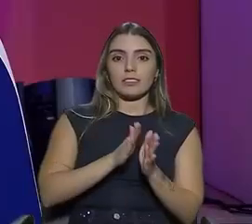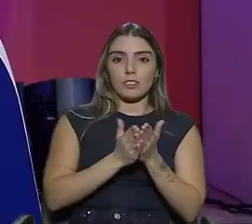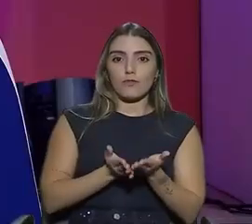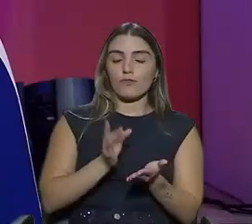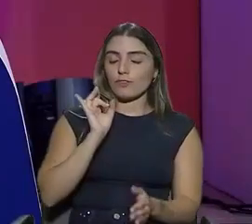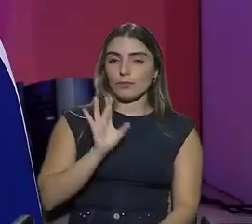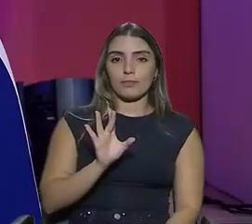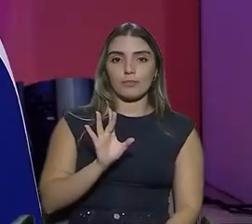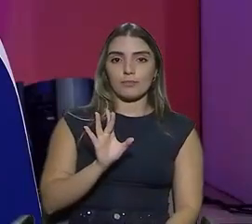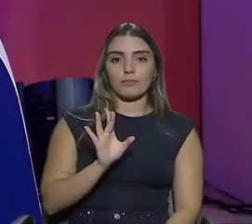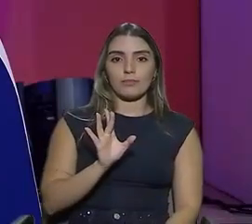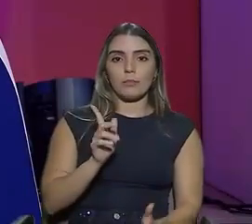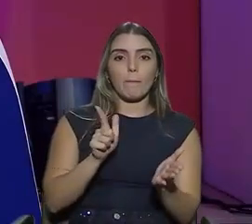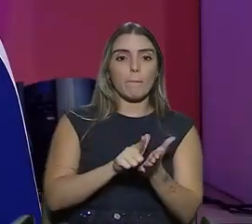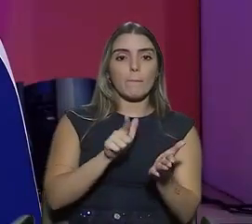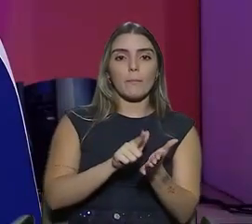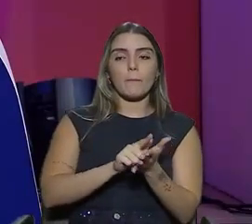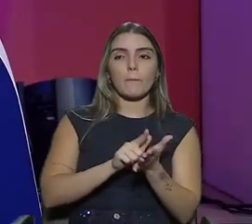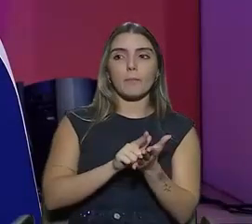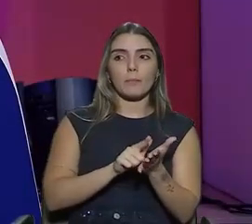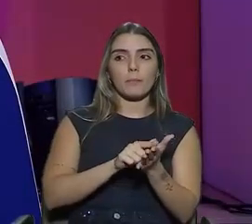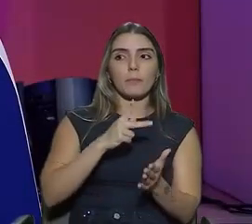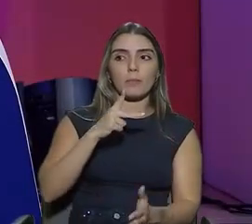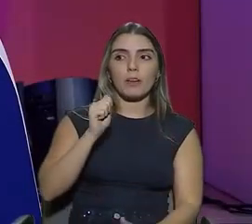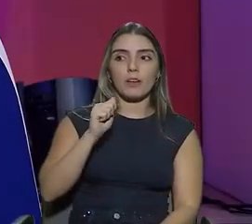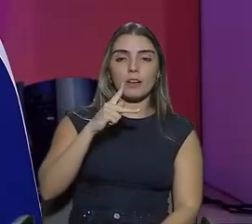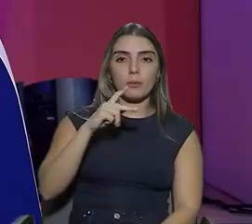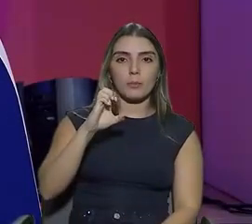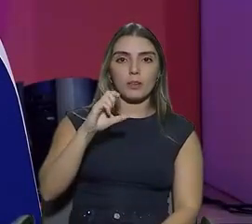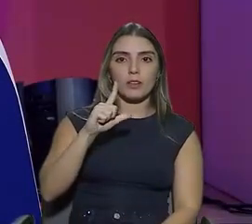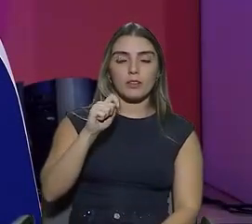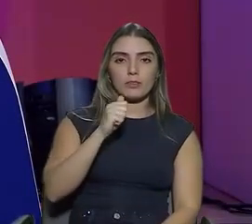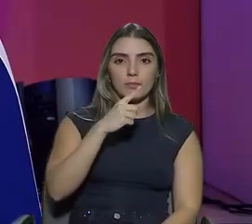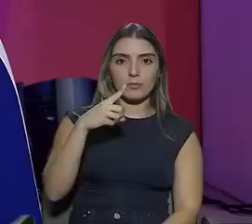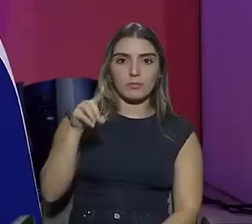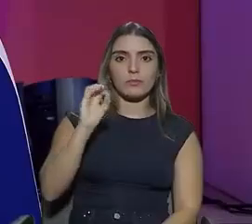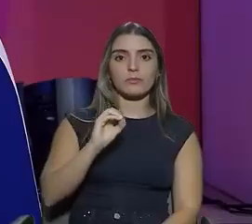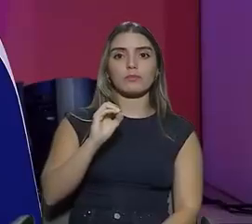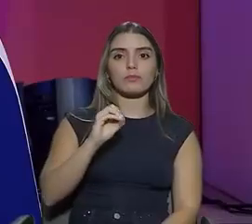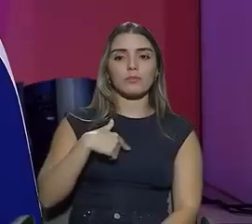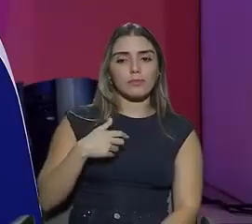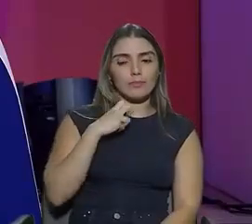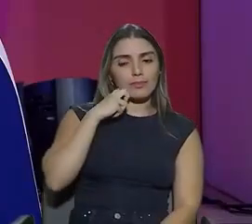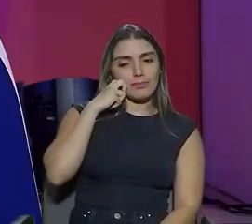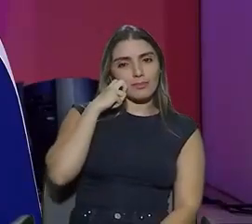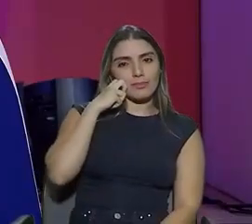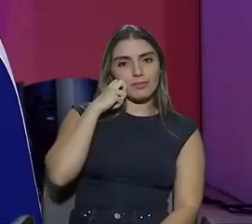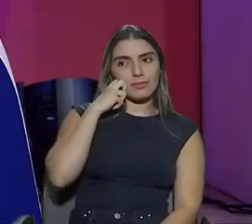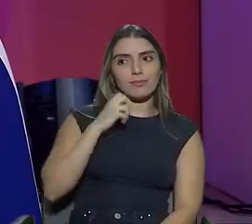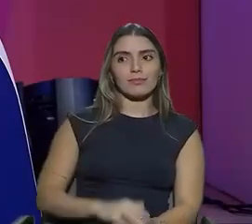feito artesanalmente, e fiquei assim, né, gente, constrangida, né? Mas,